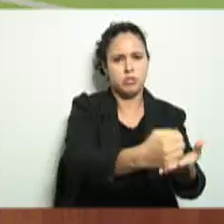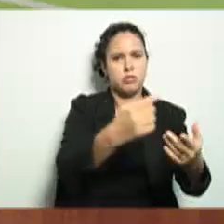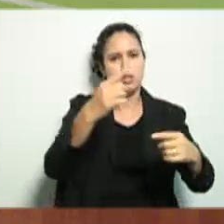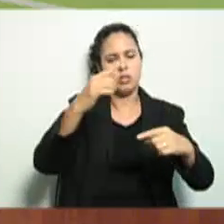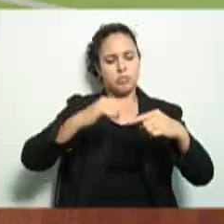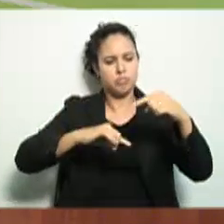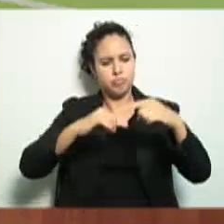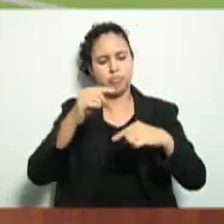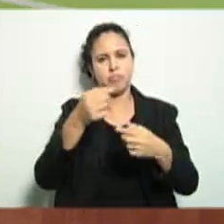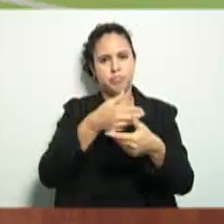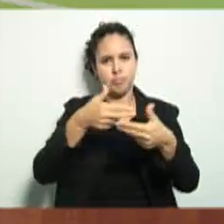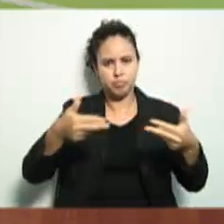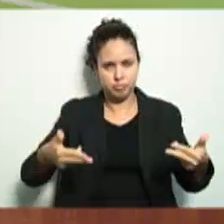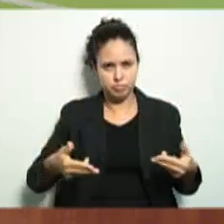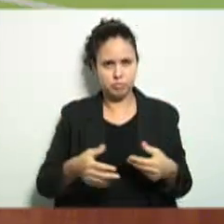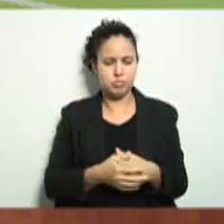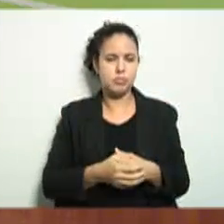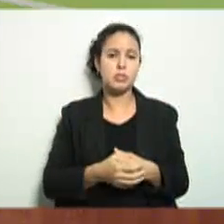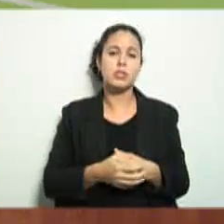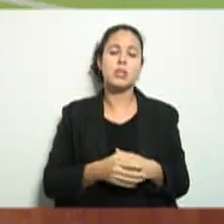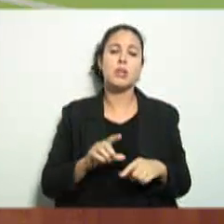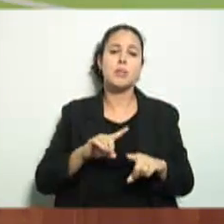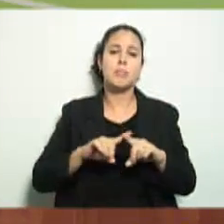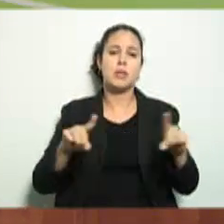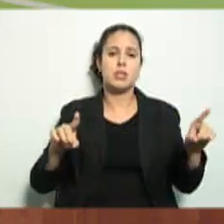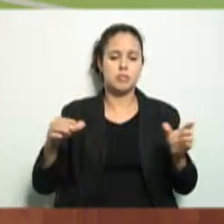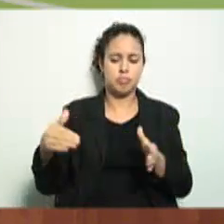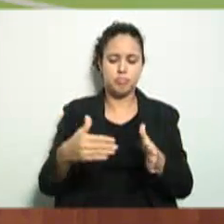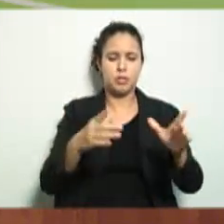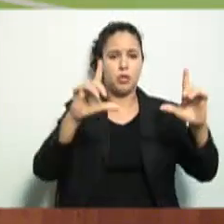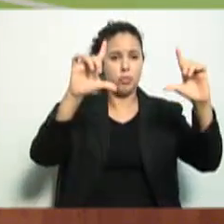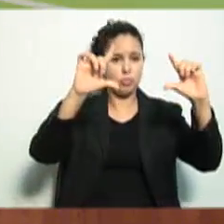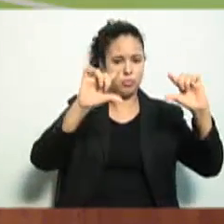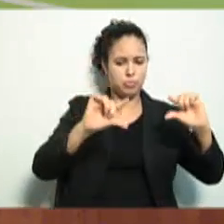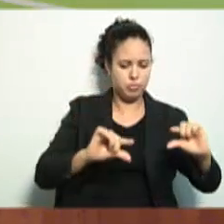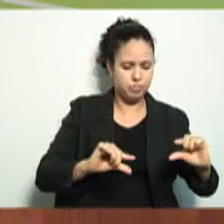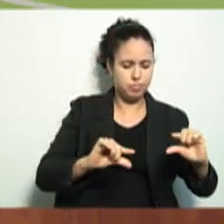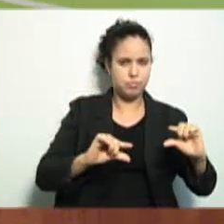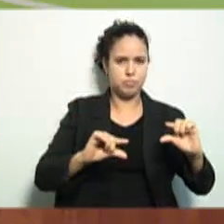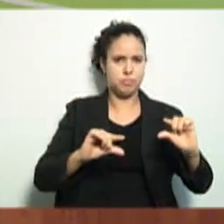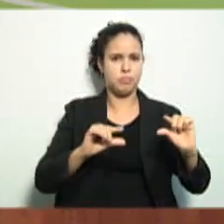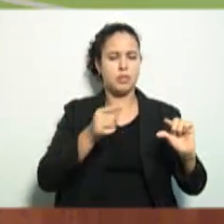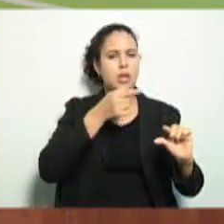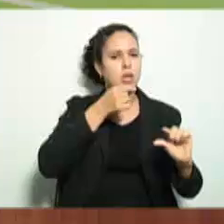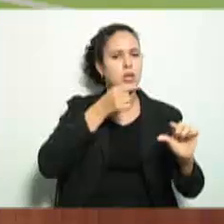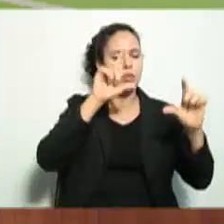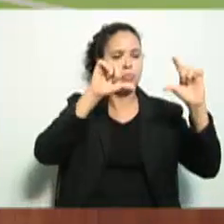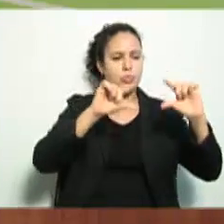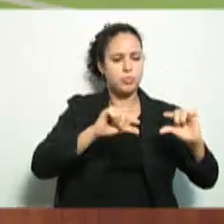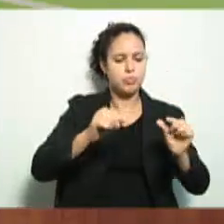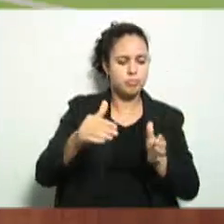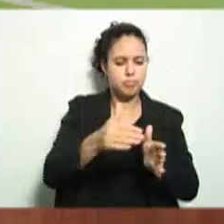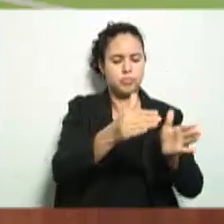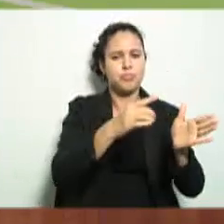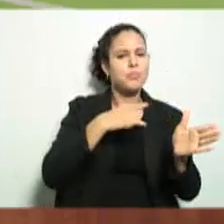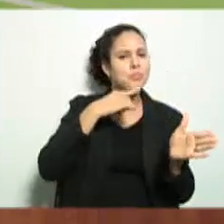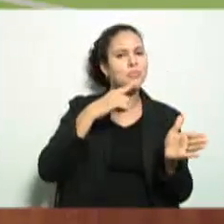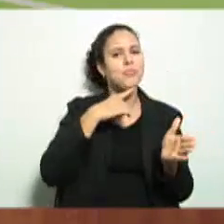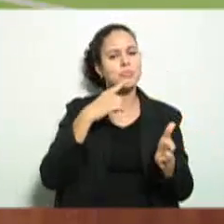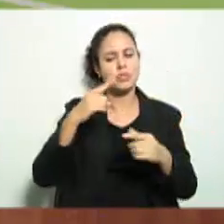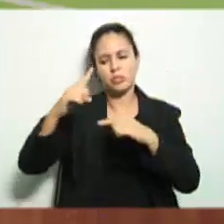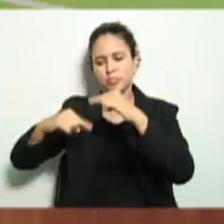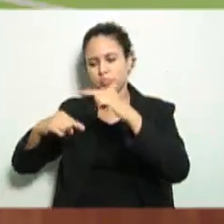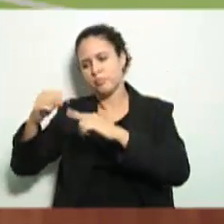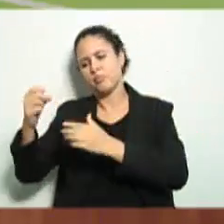ótimo para navegar, agora quando seca aí já fica meio complicado, né? Então veja quais outros elementos